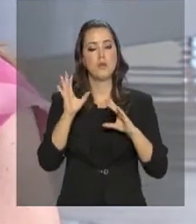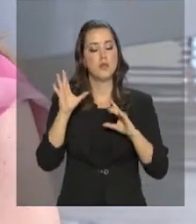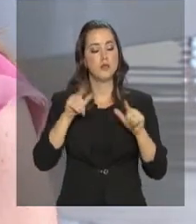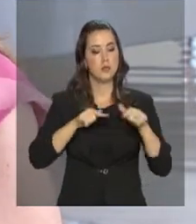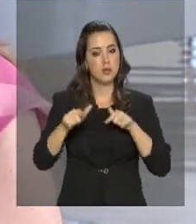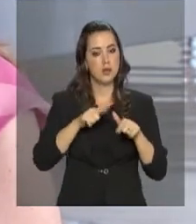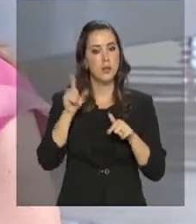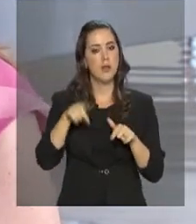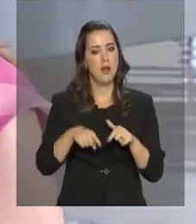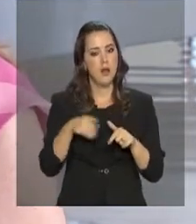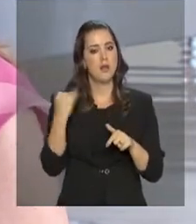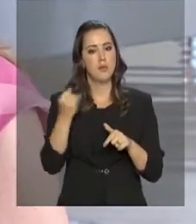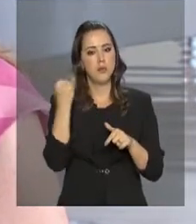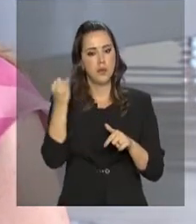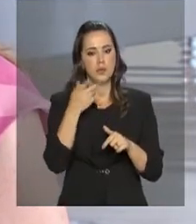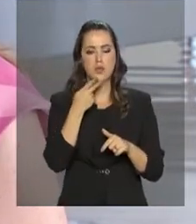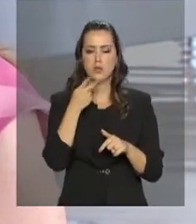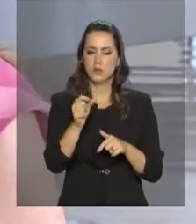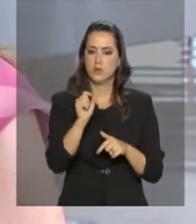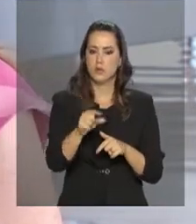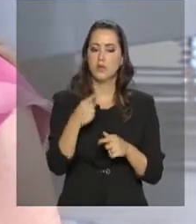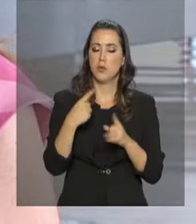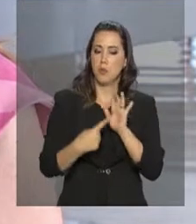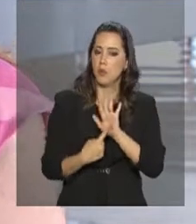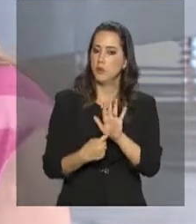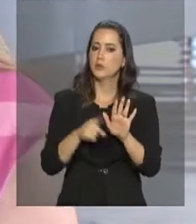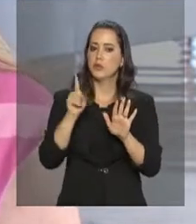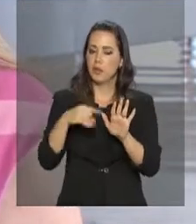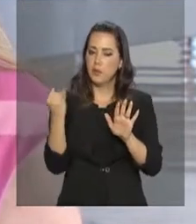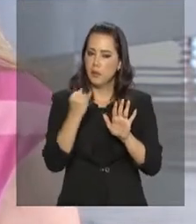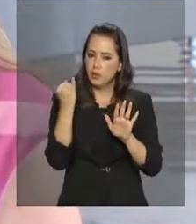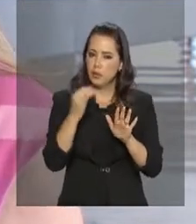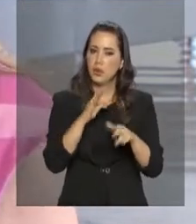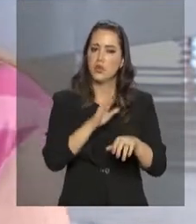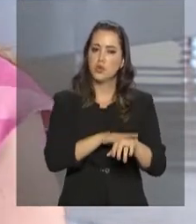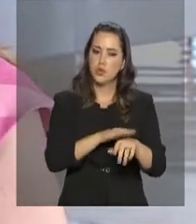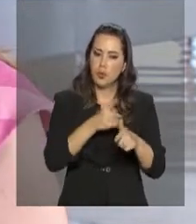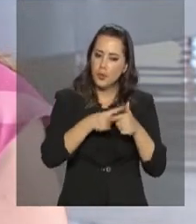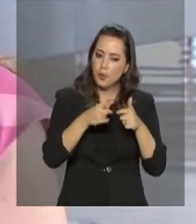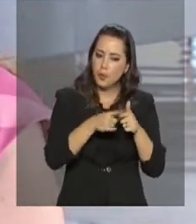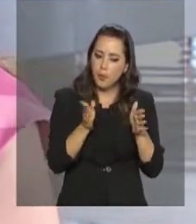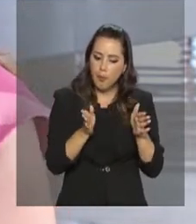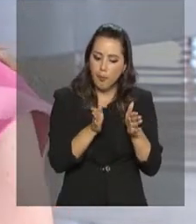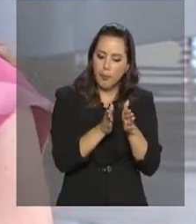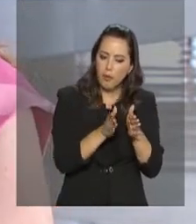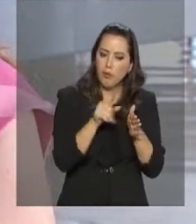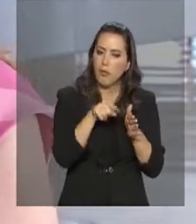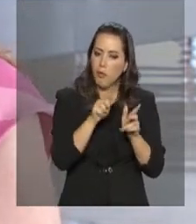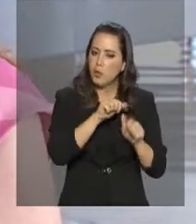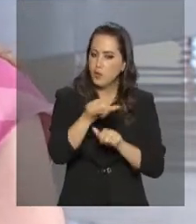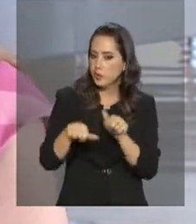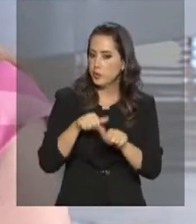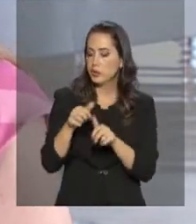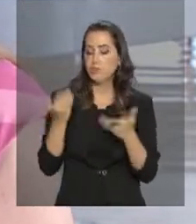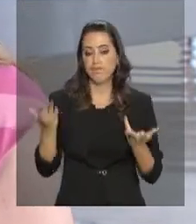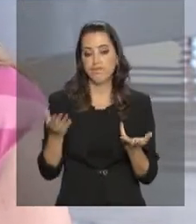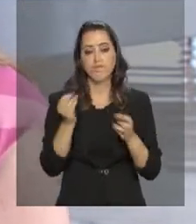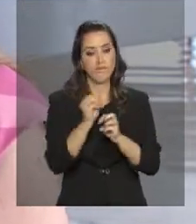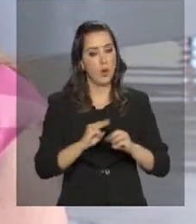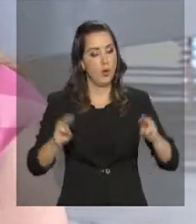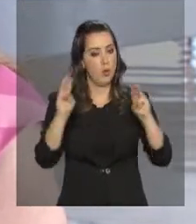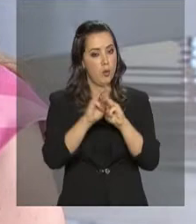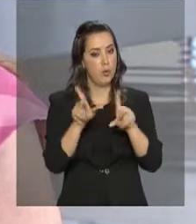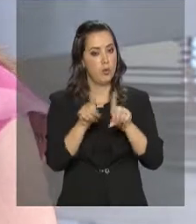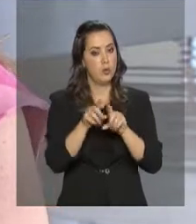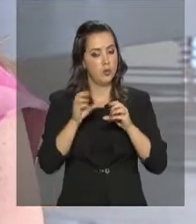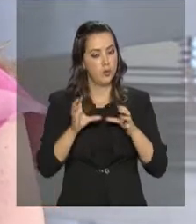mostrando que eles não são vulneráveis, estão vulneráveis, né? Isso é um trabalho feito por todos, tanto o governo federal, como agências da ONU, como as